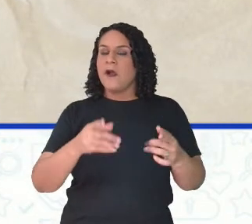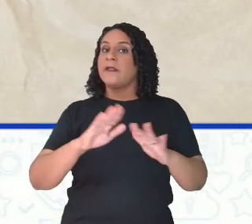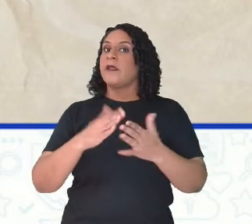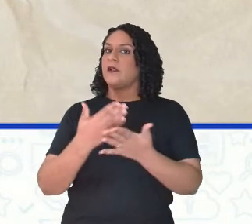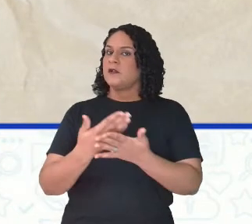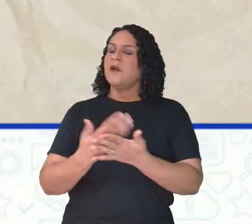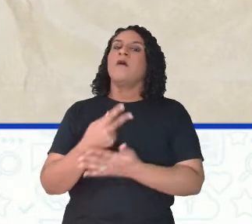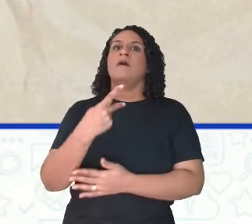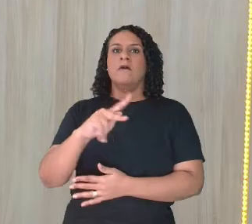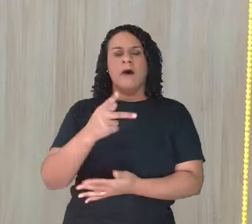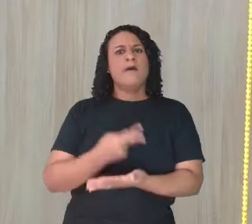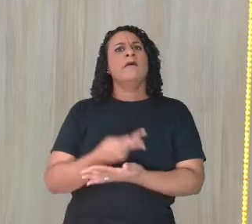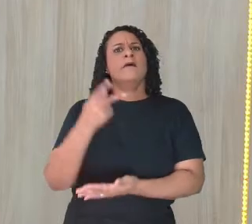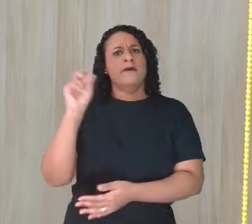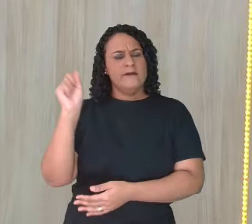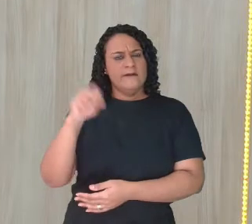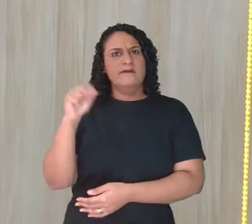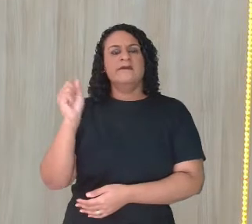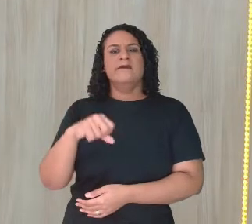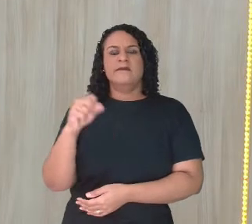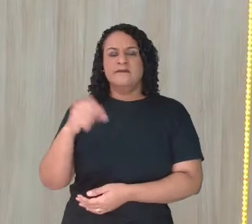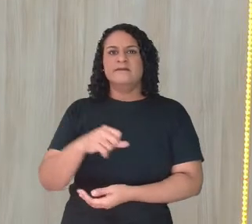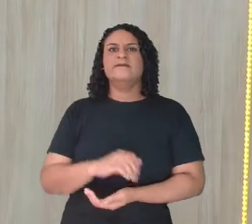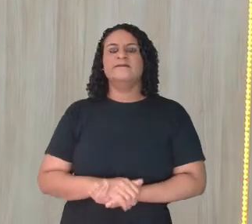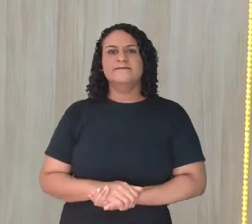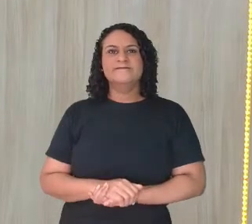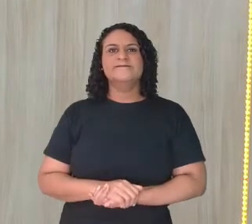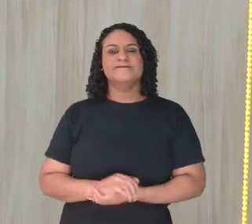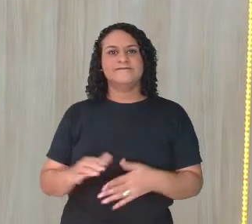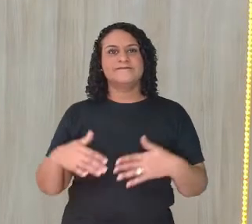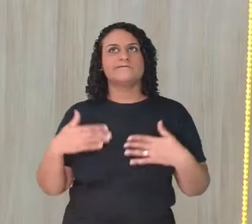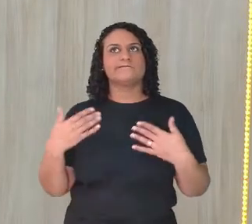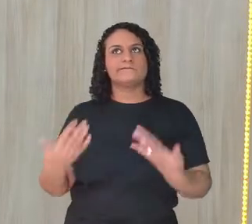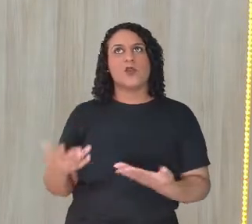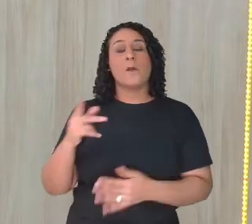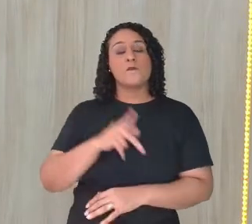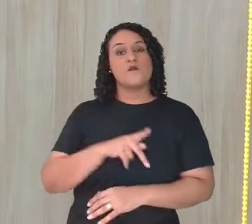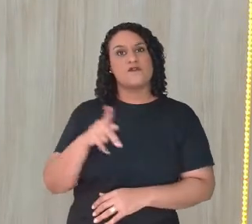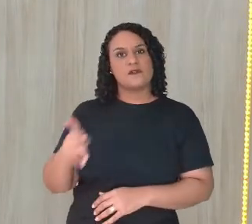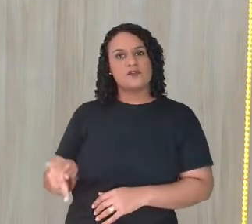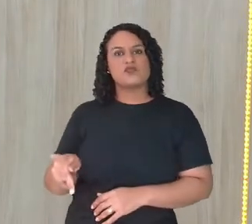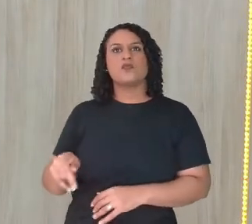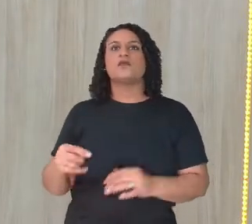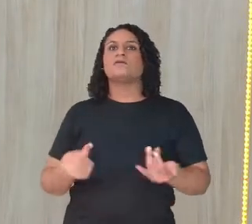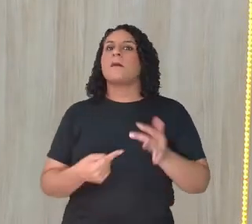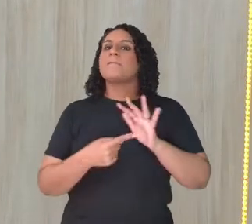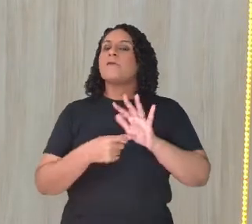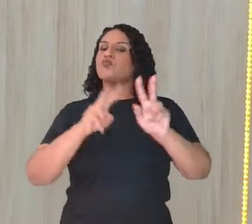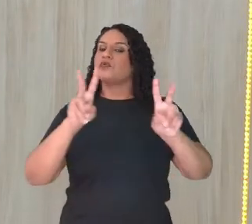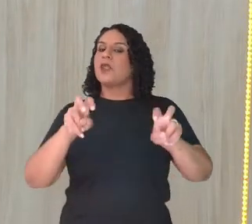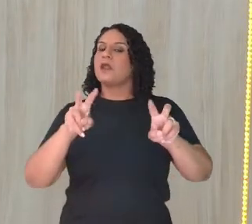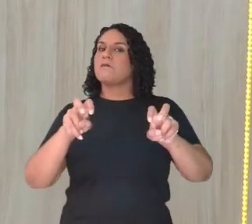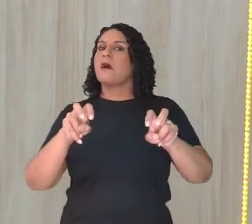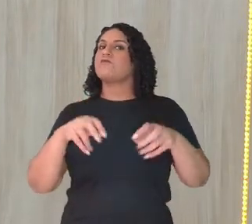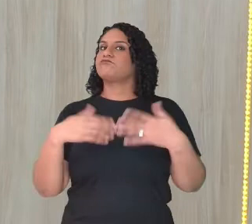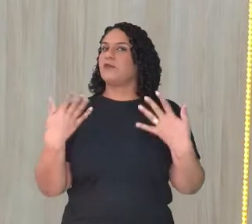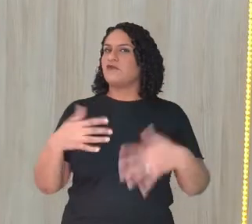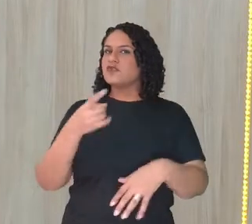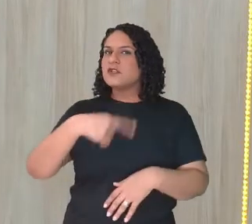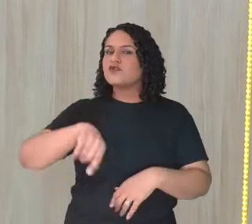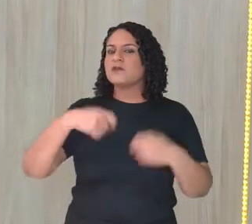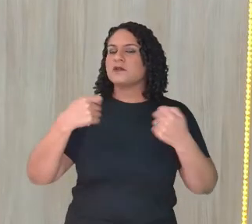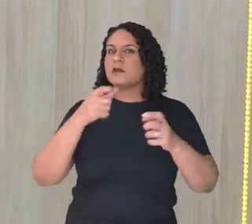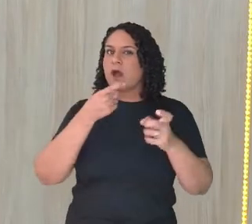escola acontece muito debate, né? Quando a professora lança um tema polêmico para se discutir, para que